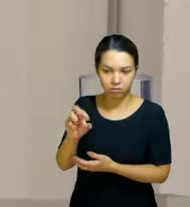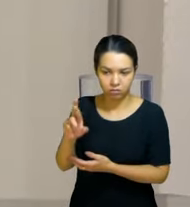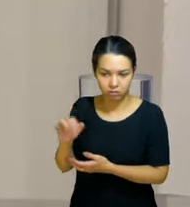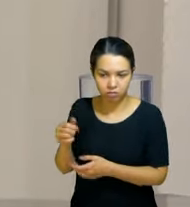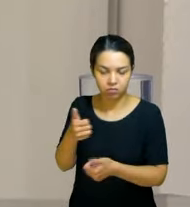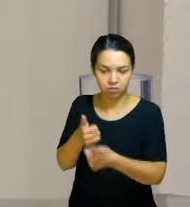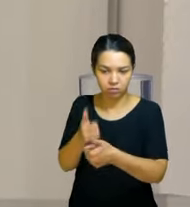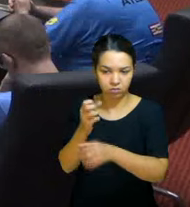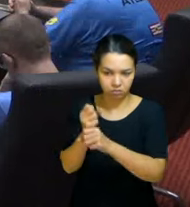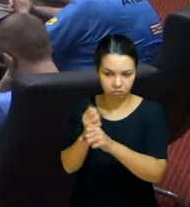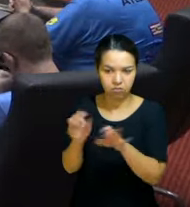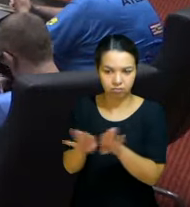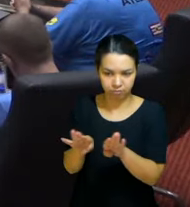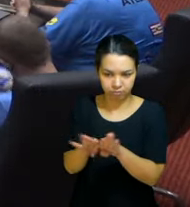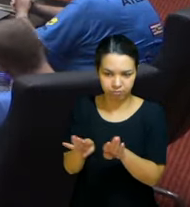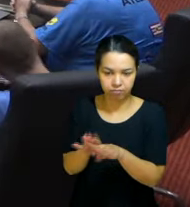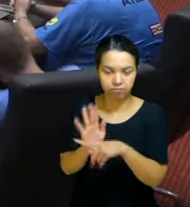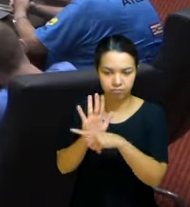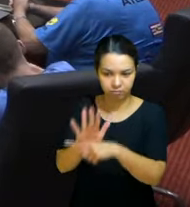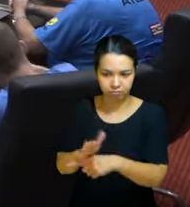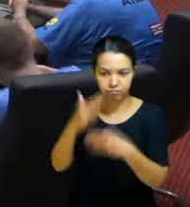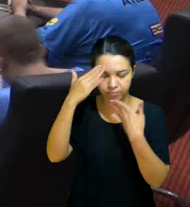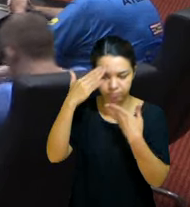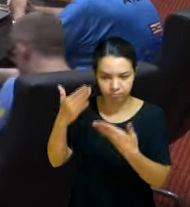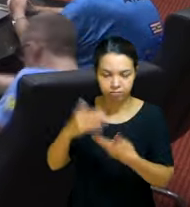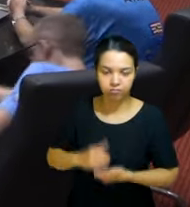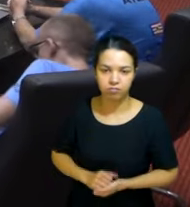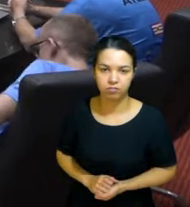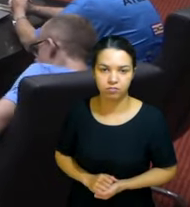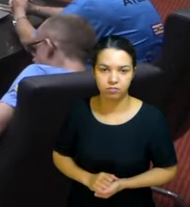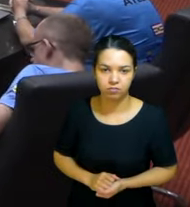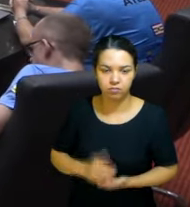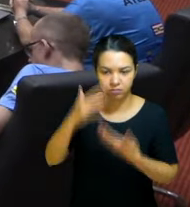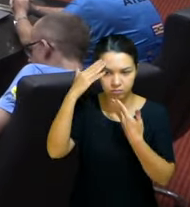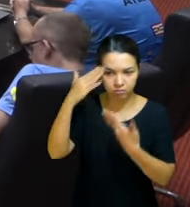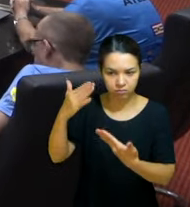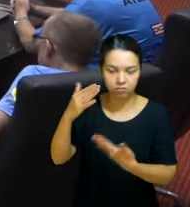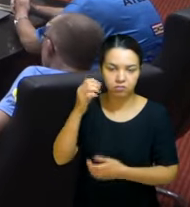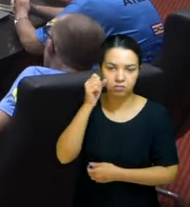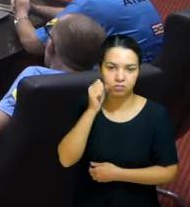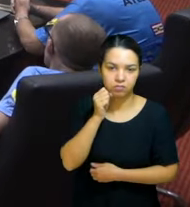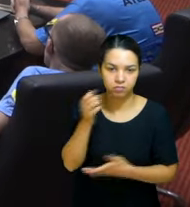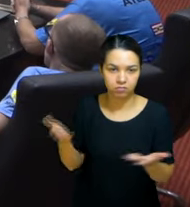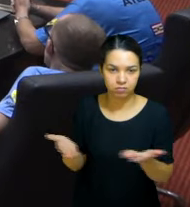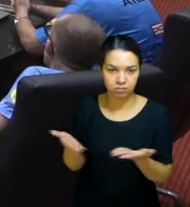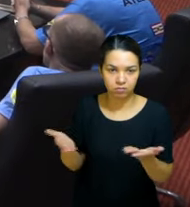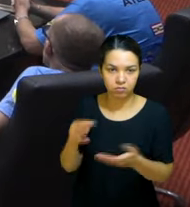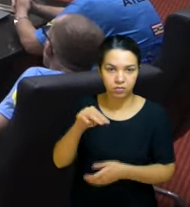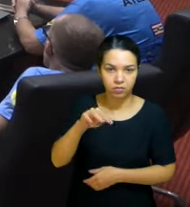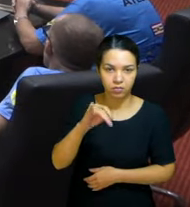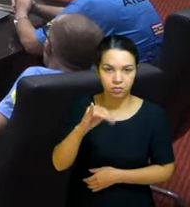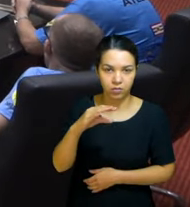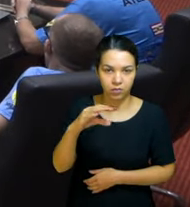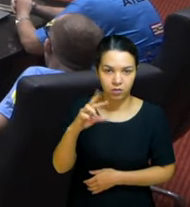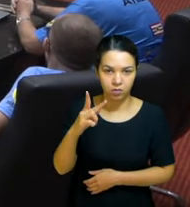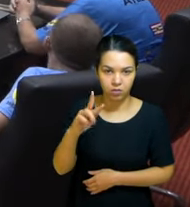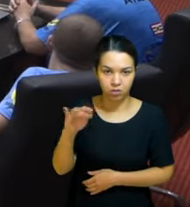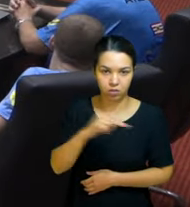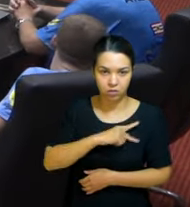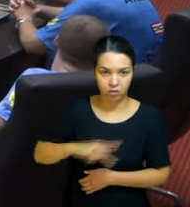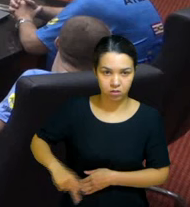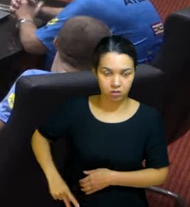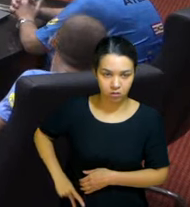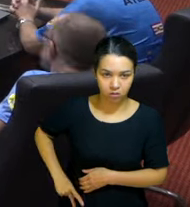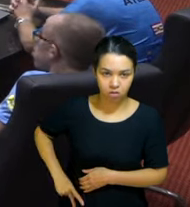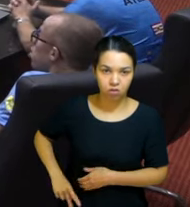Catarina. Era isso, senhor presidente. Obrigado, deputado Sorato. Com a palavra, Michele de Souza, presidente do Conselho Fiscal da Confederação